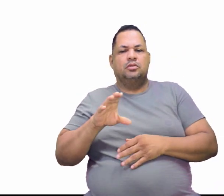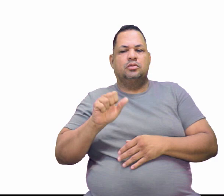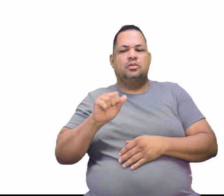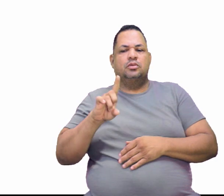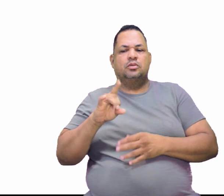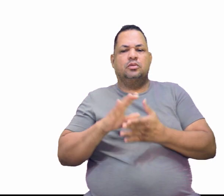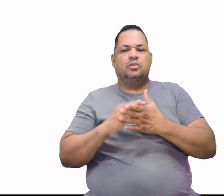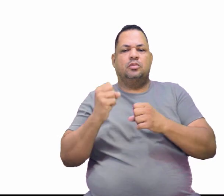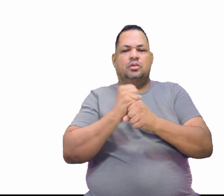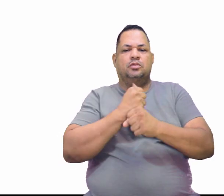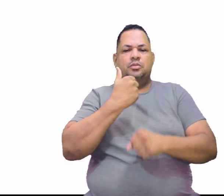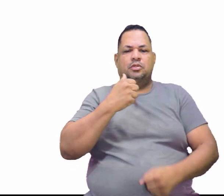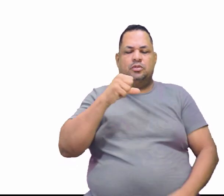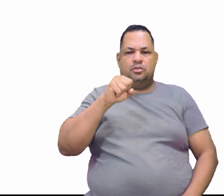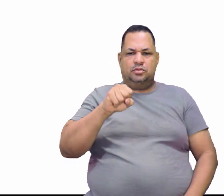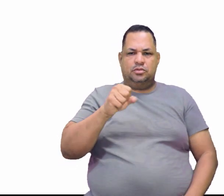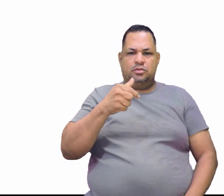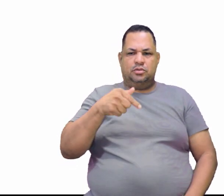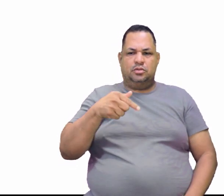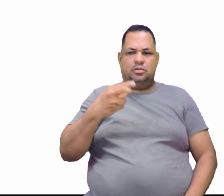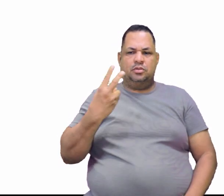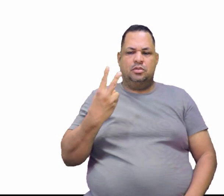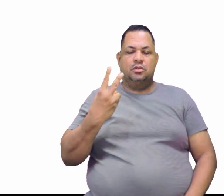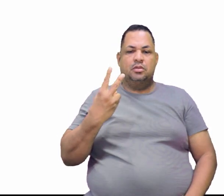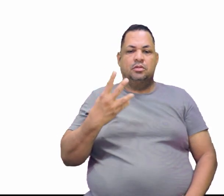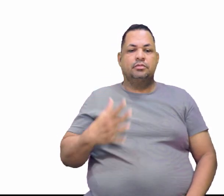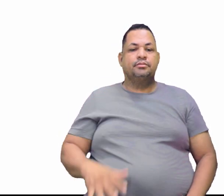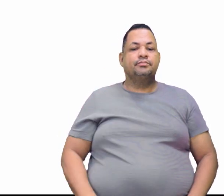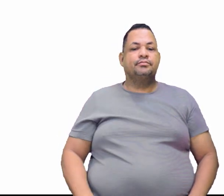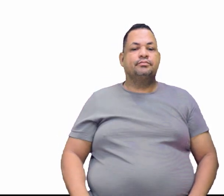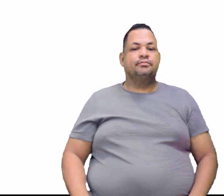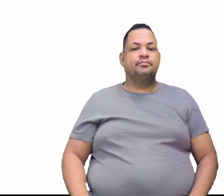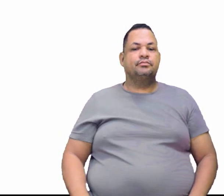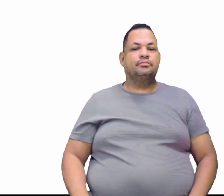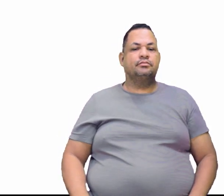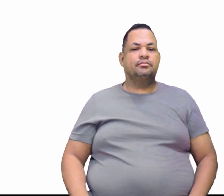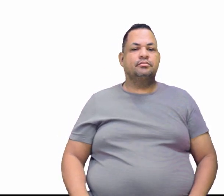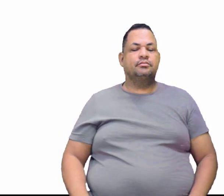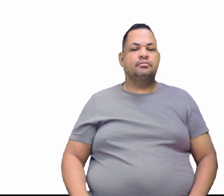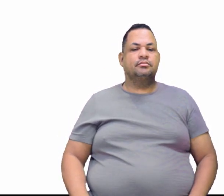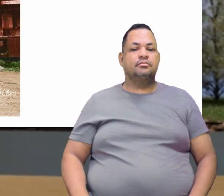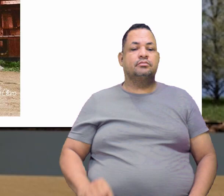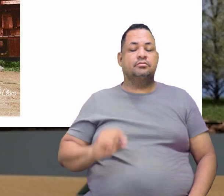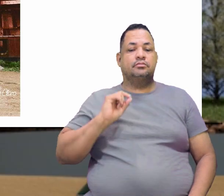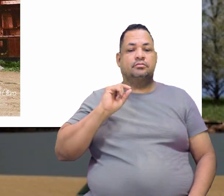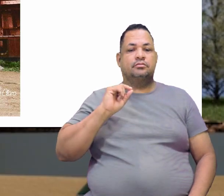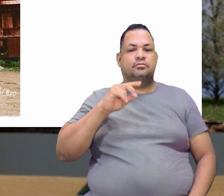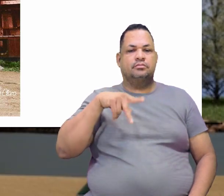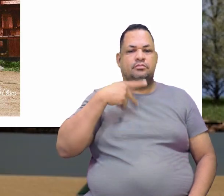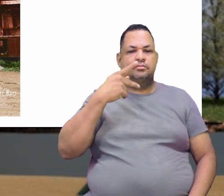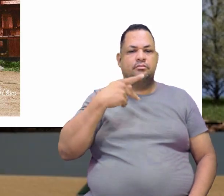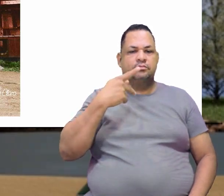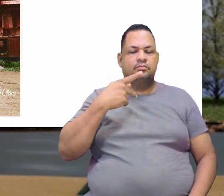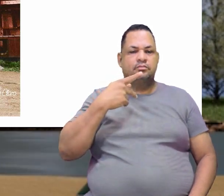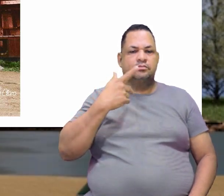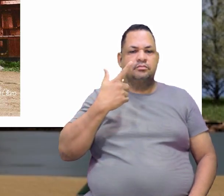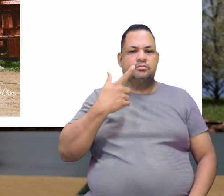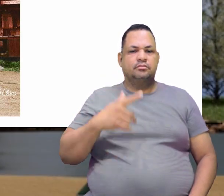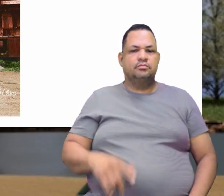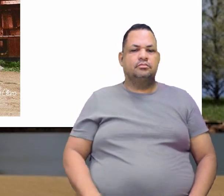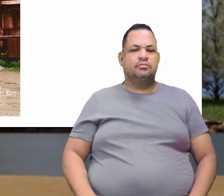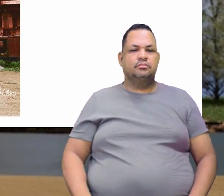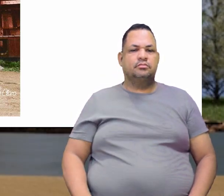1872. Olha aí. Agora, é incrível. Vem aqui para mim. Professor, olha o que eu falei agora há pouco. Olha o que eu falei. Isso, me